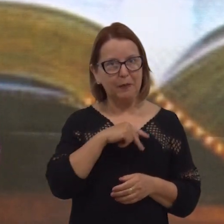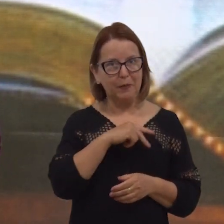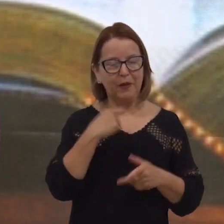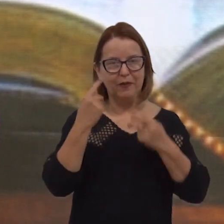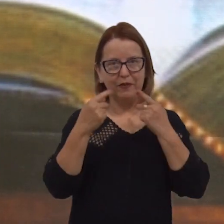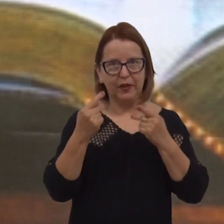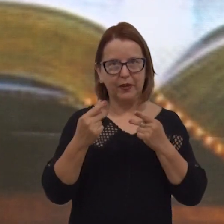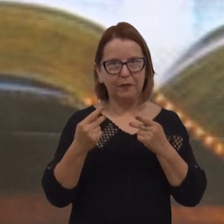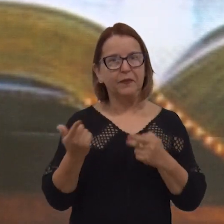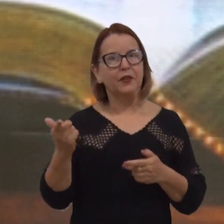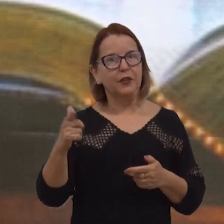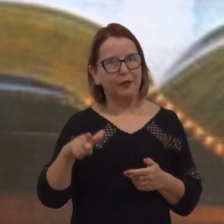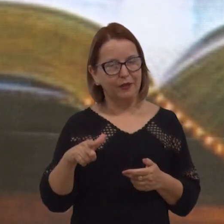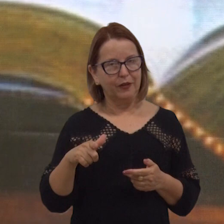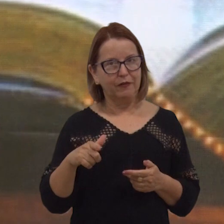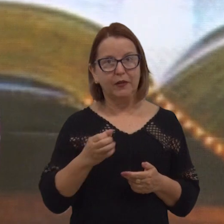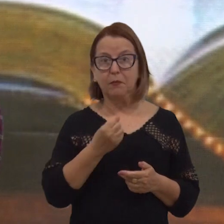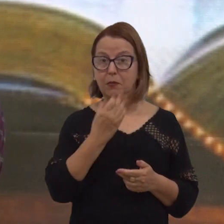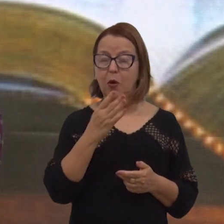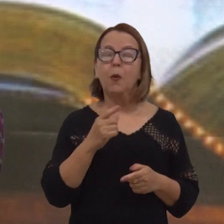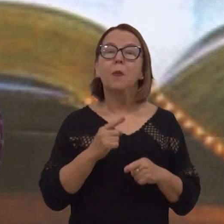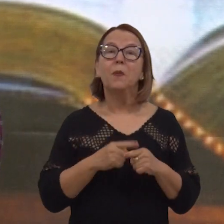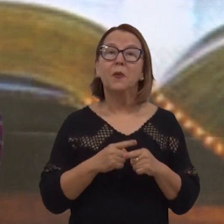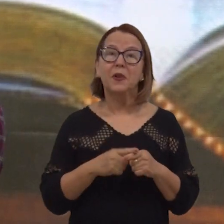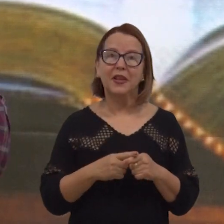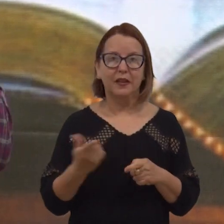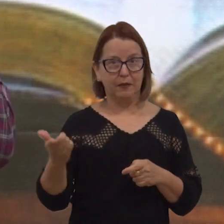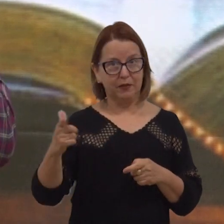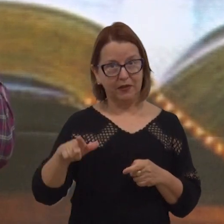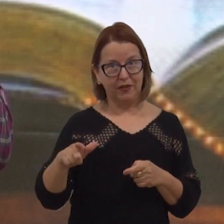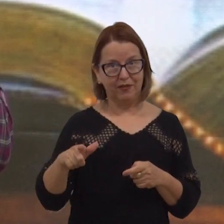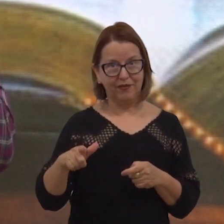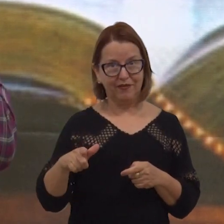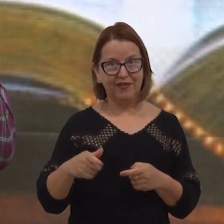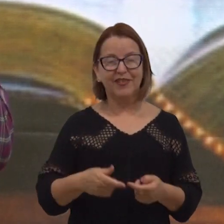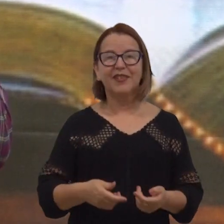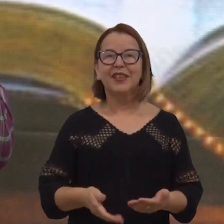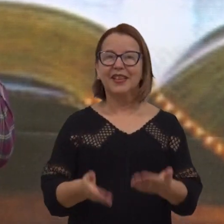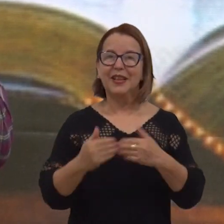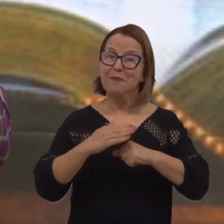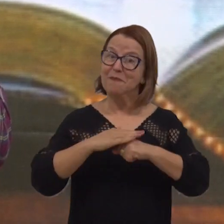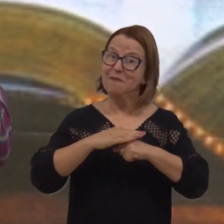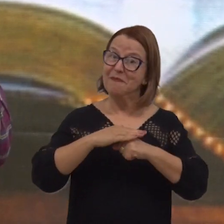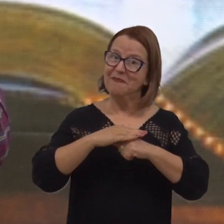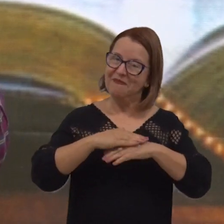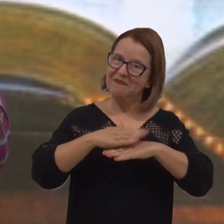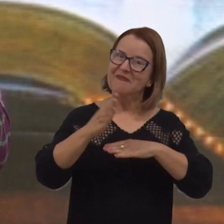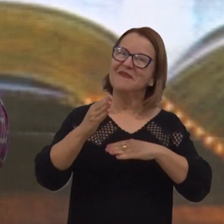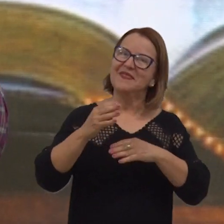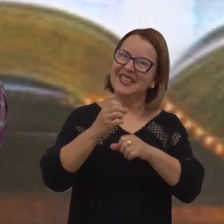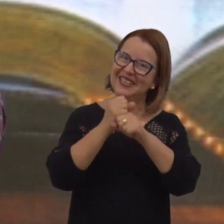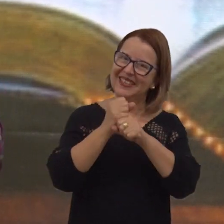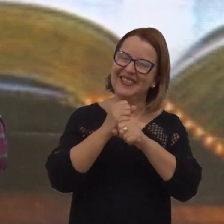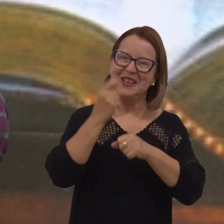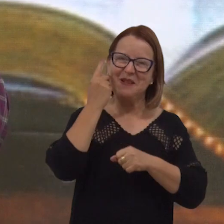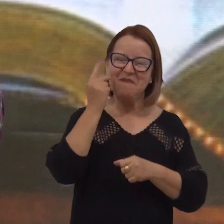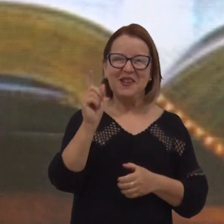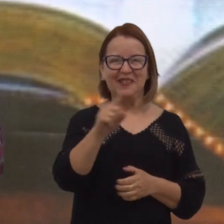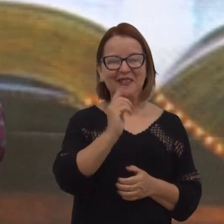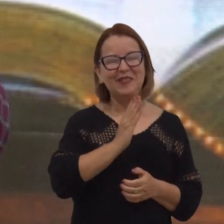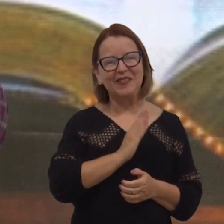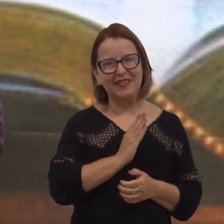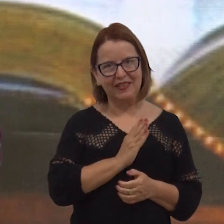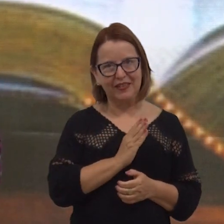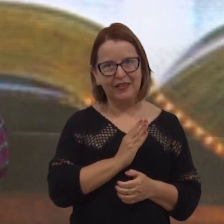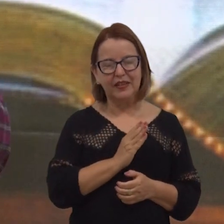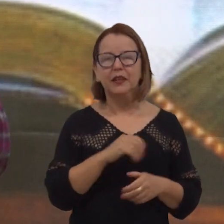olha, repetição é uma coisa boa, porque a repetição ela vai trazer mais segurança para o nosso coração e nós